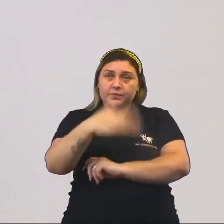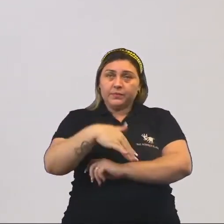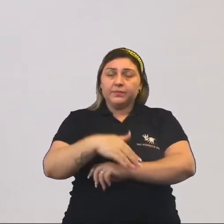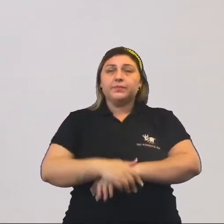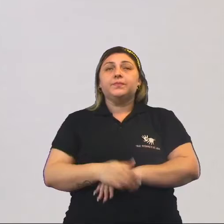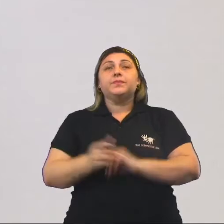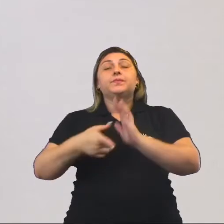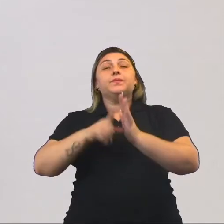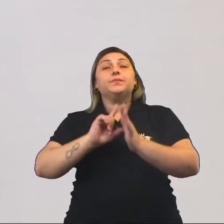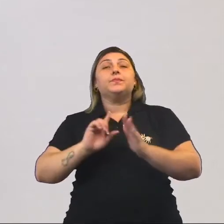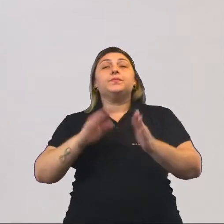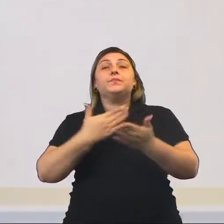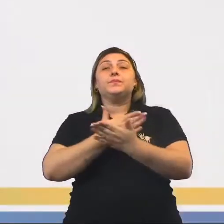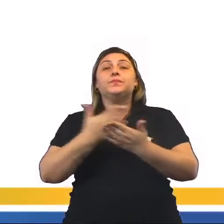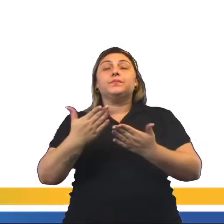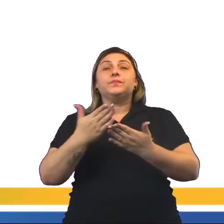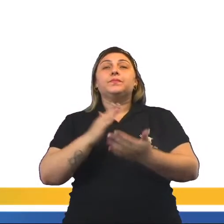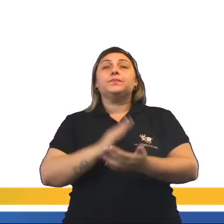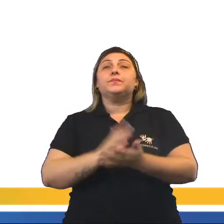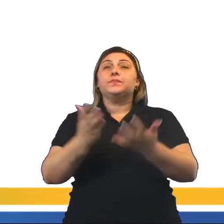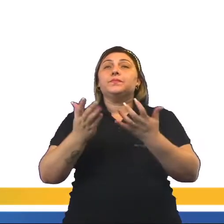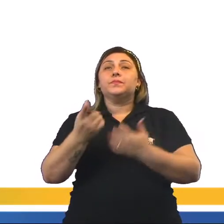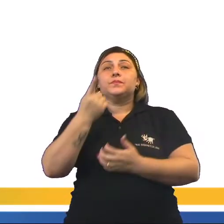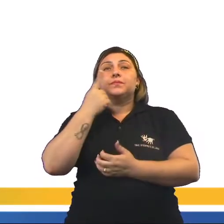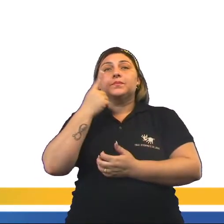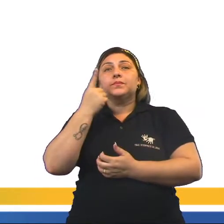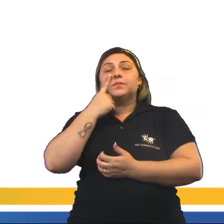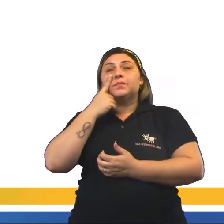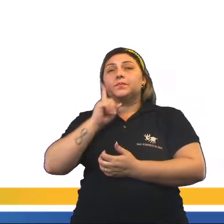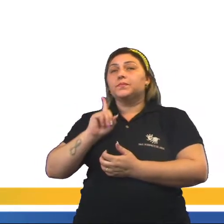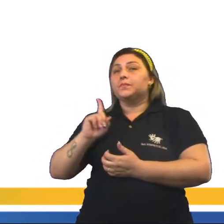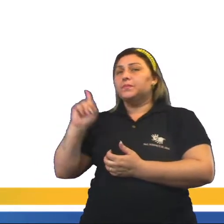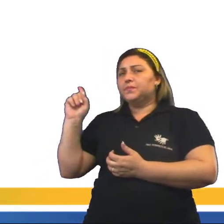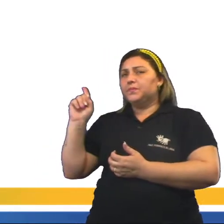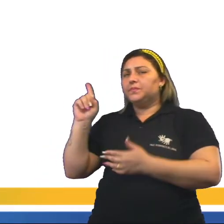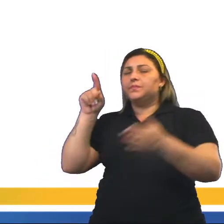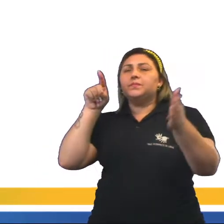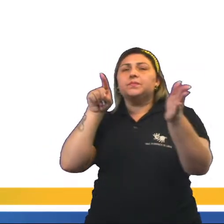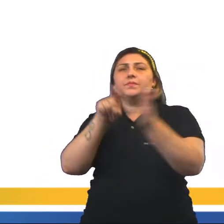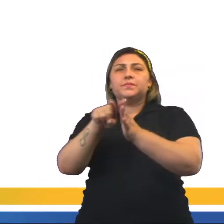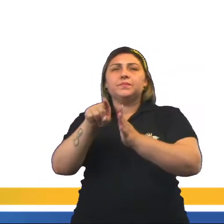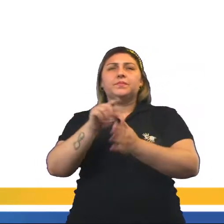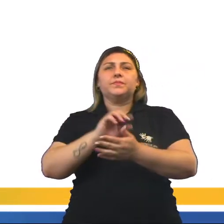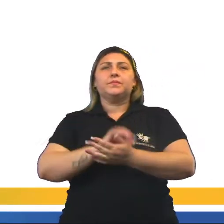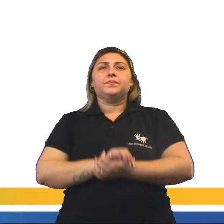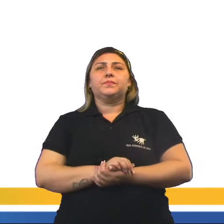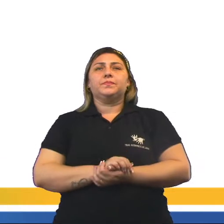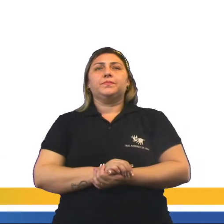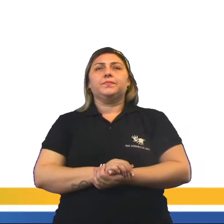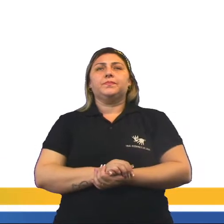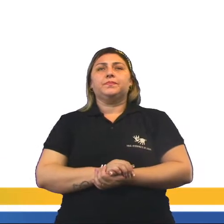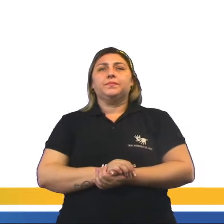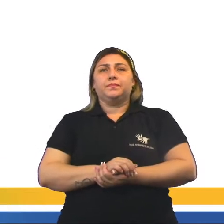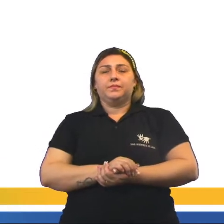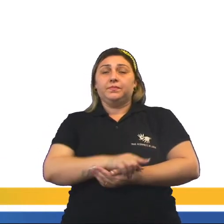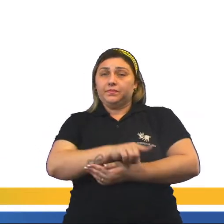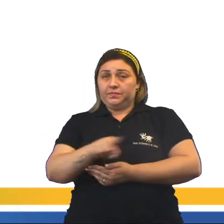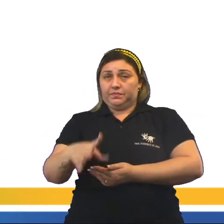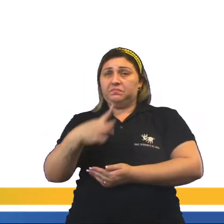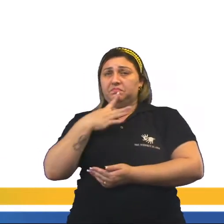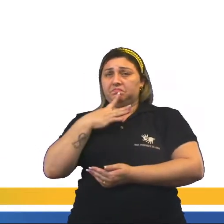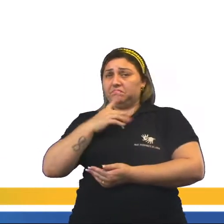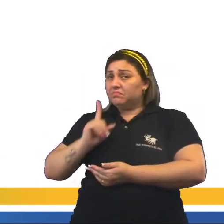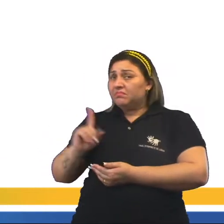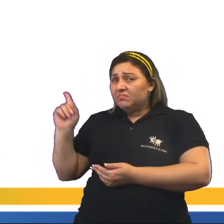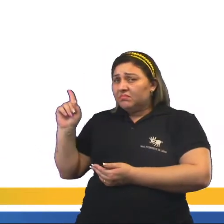lá. Antes de nós iniciarmos, eu quero que vocês observem comigo aí essa pergunta. Do you know him? Vocês conhecem